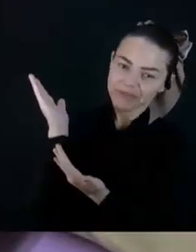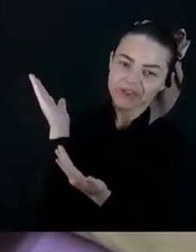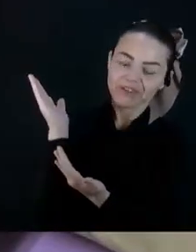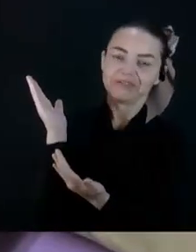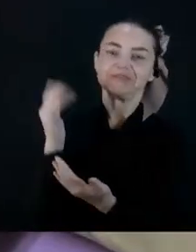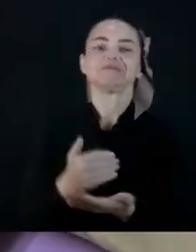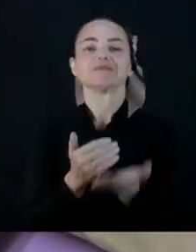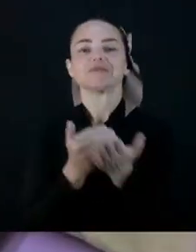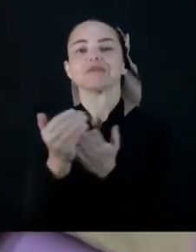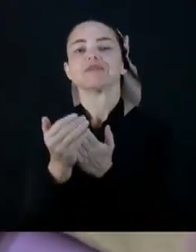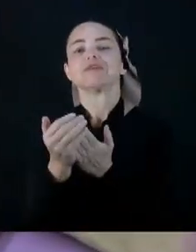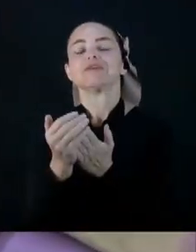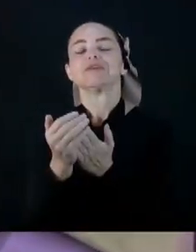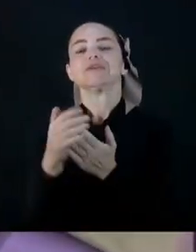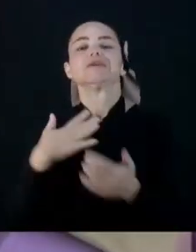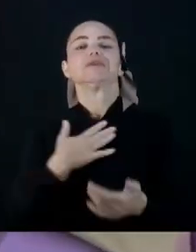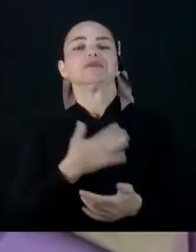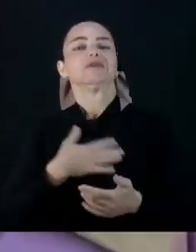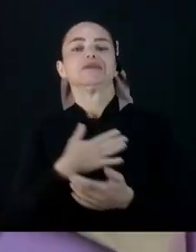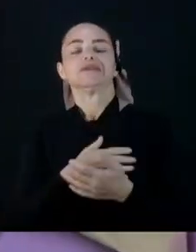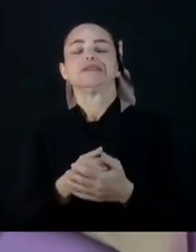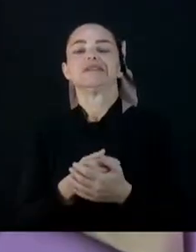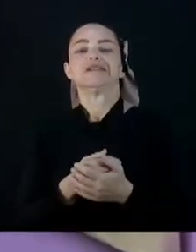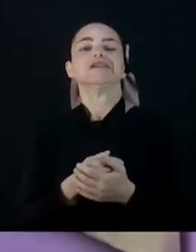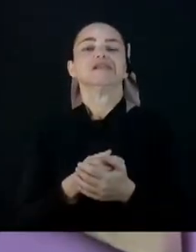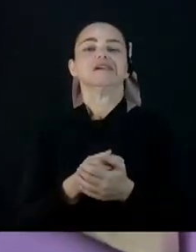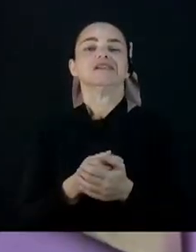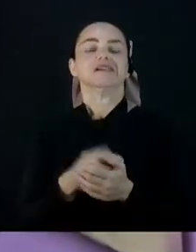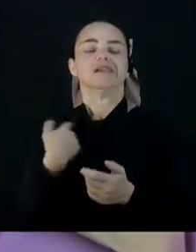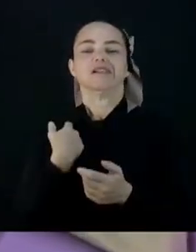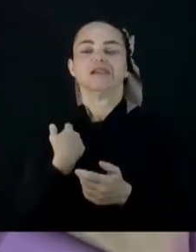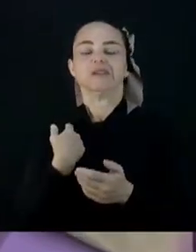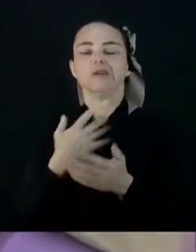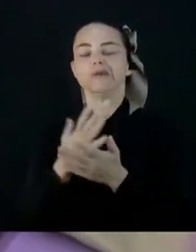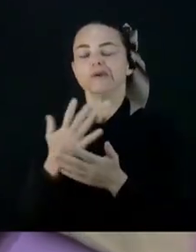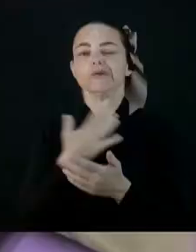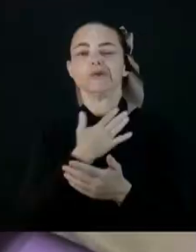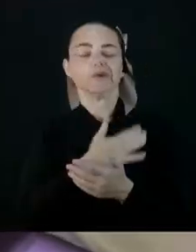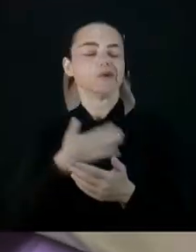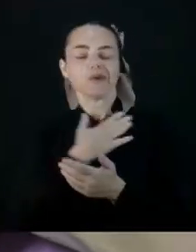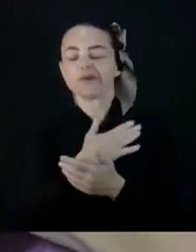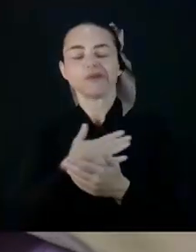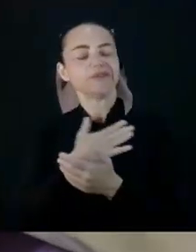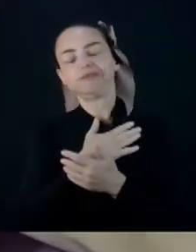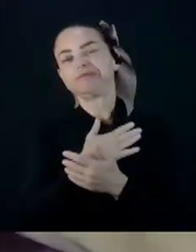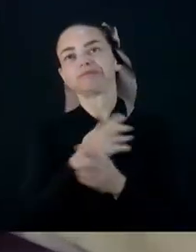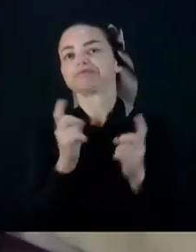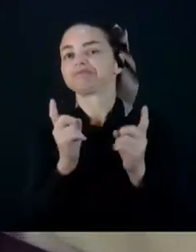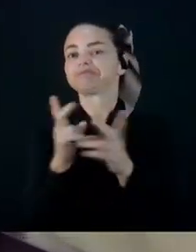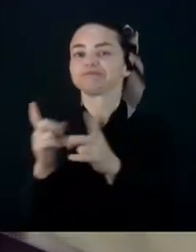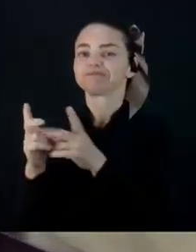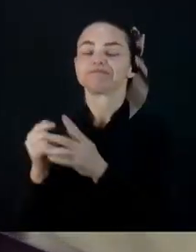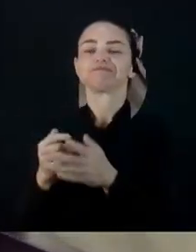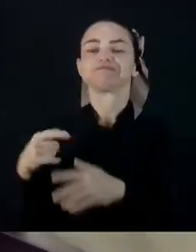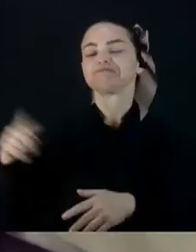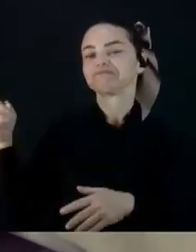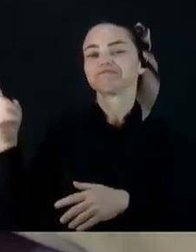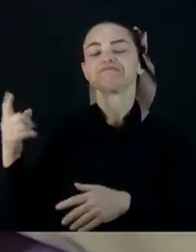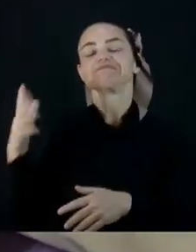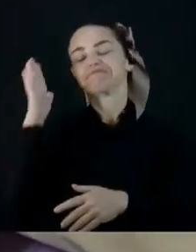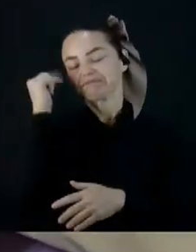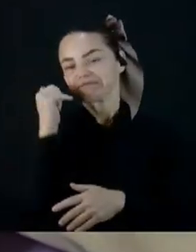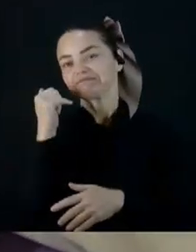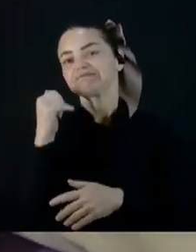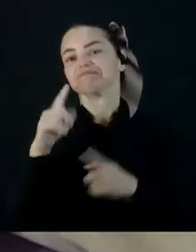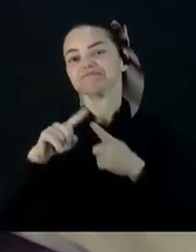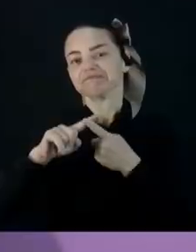como um hobby, depois virou uma fonte de renda. Isso, começou como um hobby, como uma coisa de lá de pequena. Eu só sei fazer crochê. Eu fui